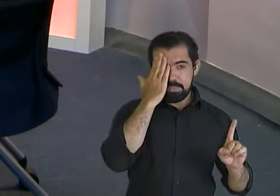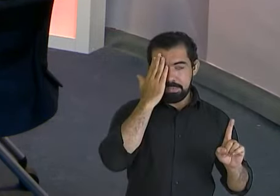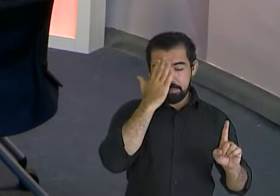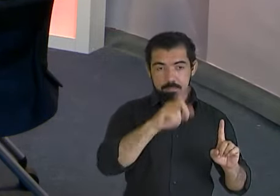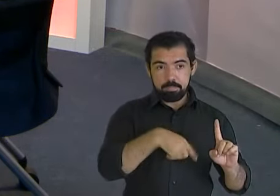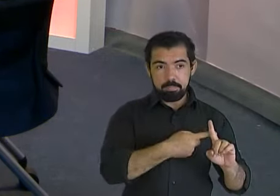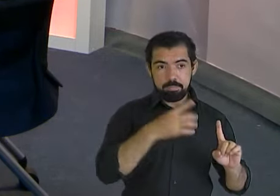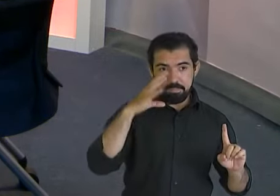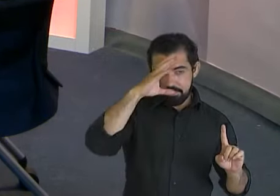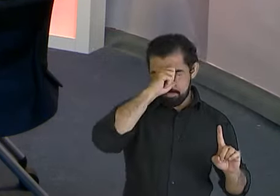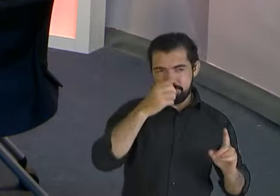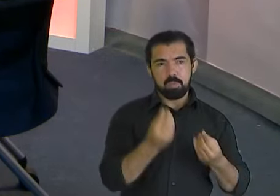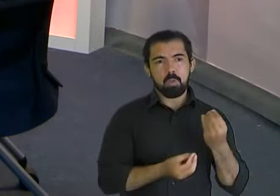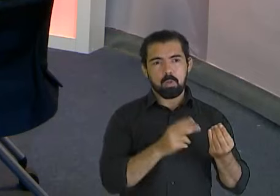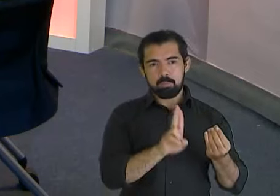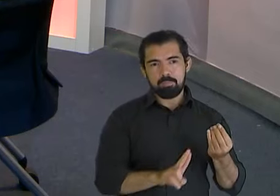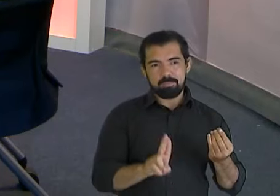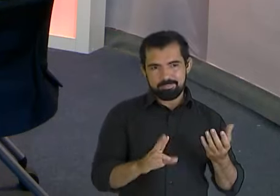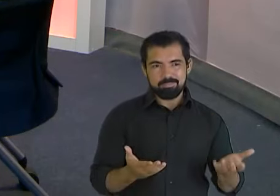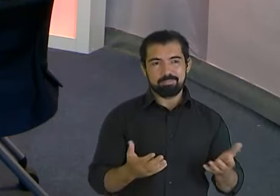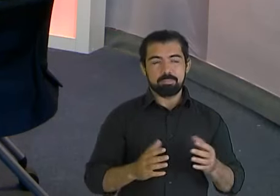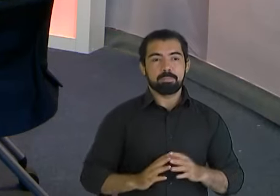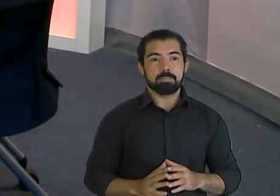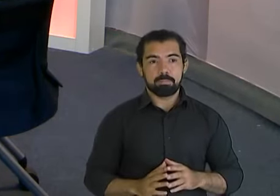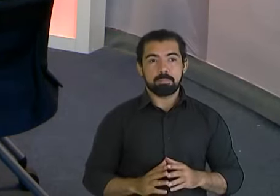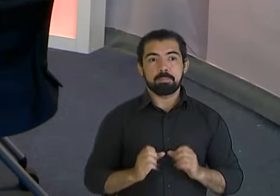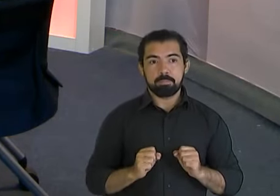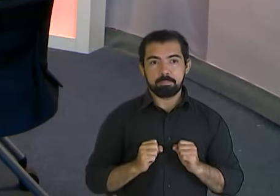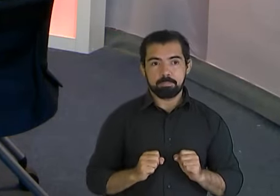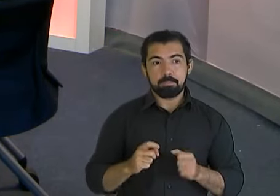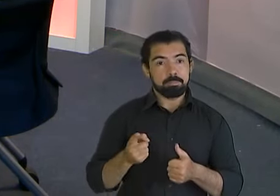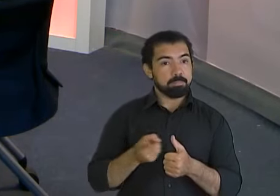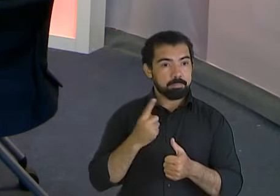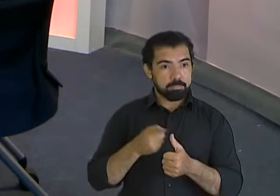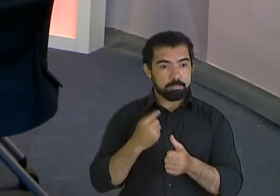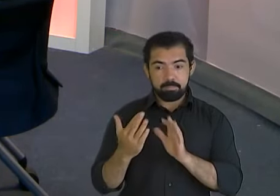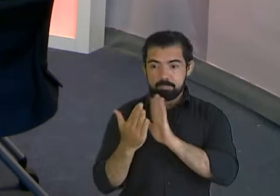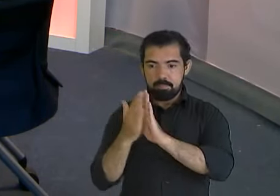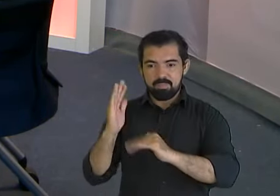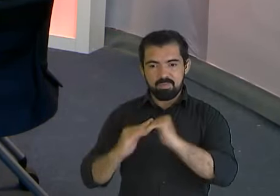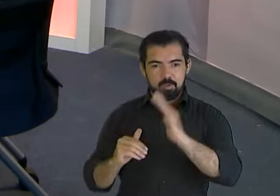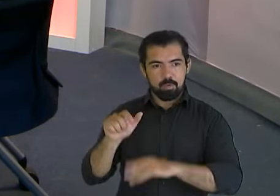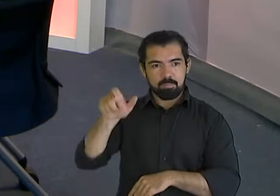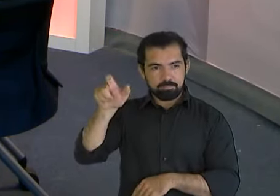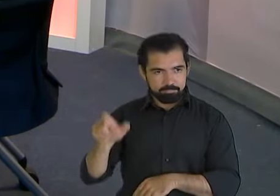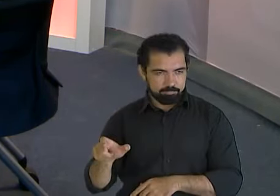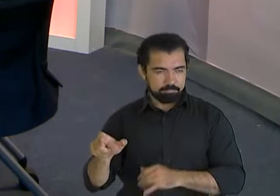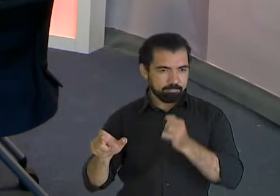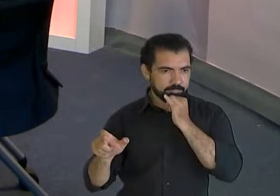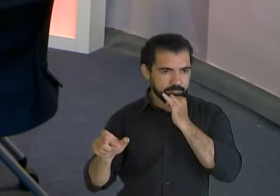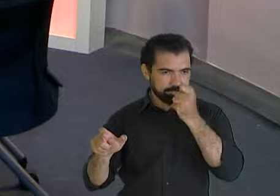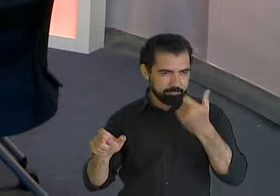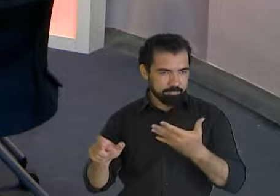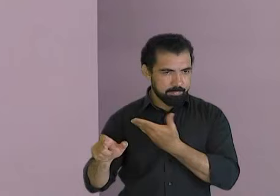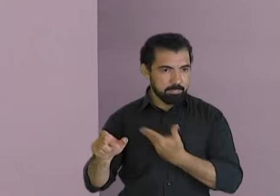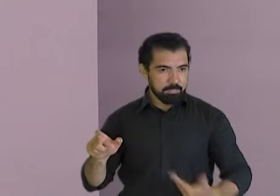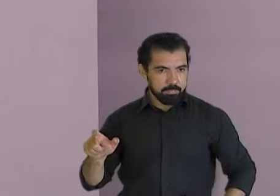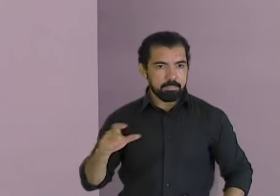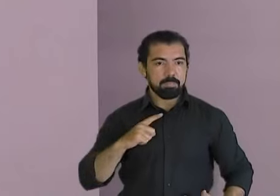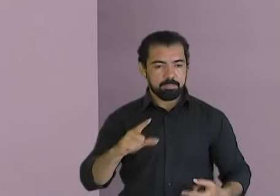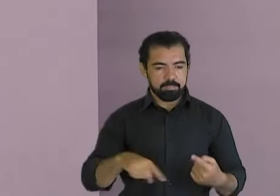lidar com isso. Como é que ela pode fazer? Procurar ajuda profissional, né? Assim, se a gente for pensar algo público, né? Tem os